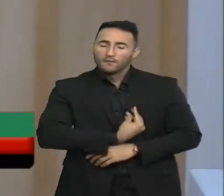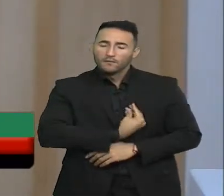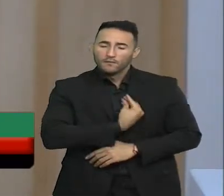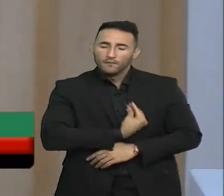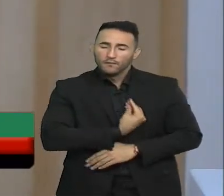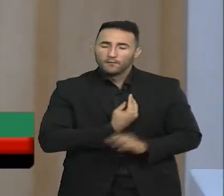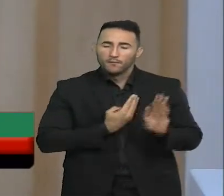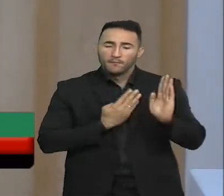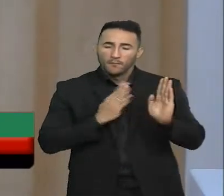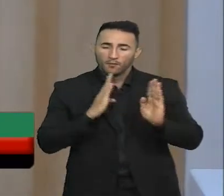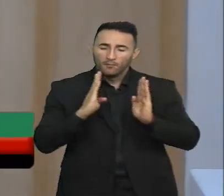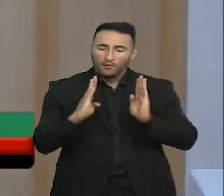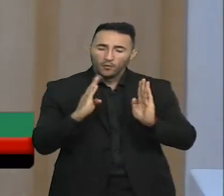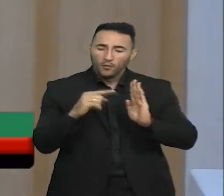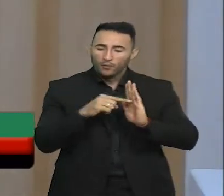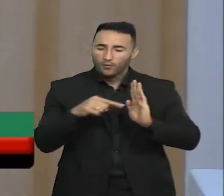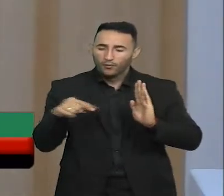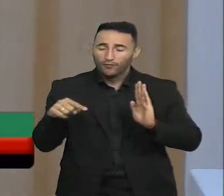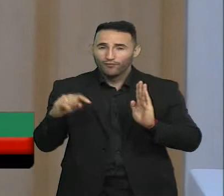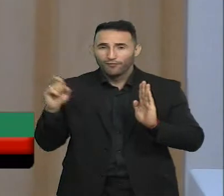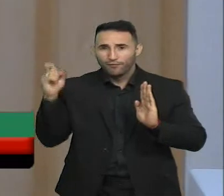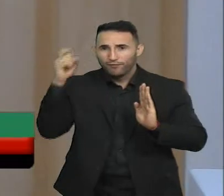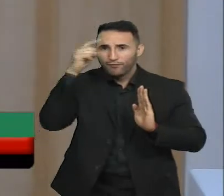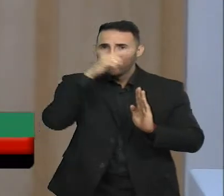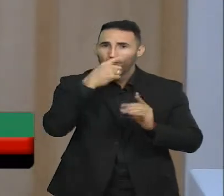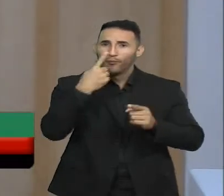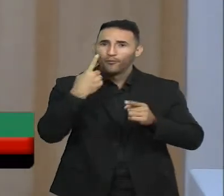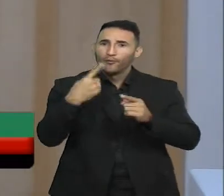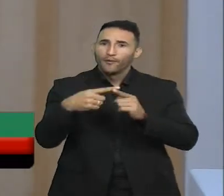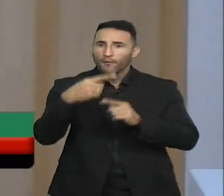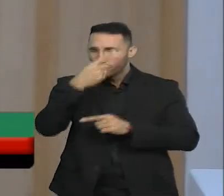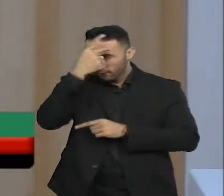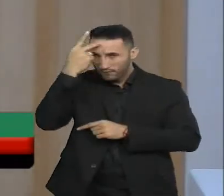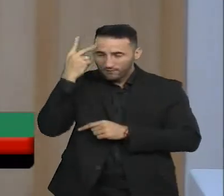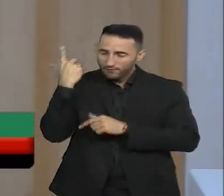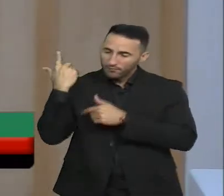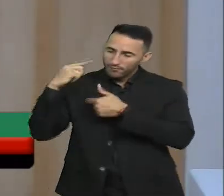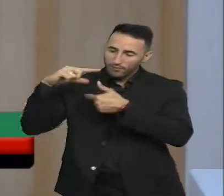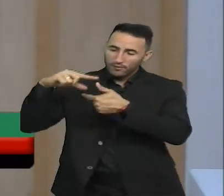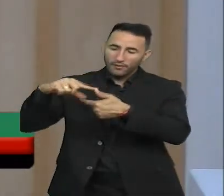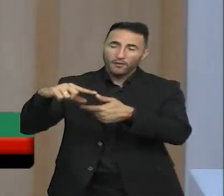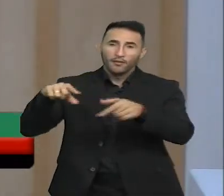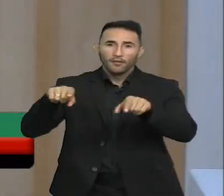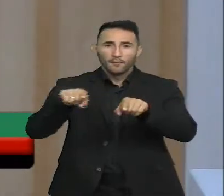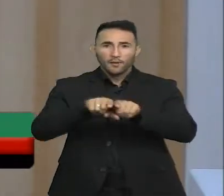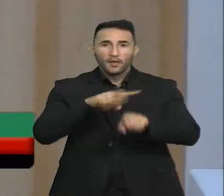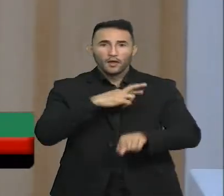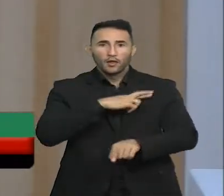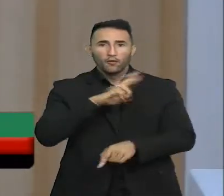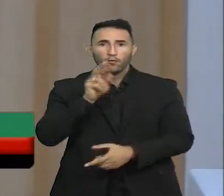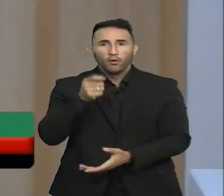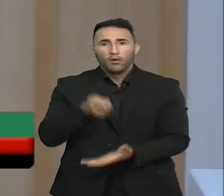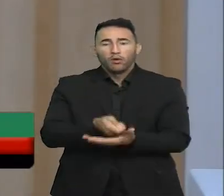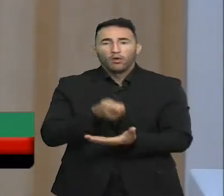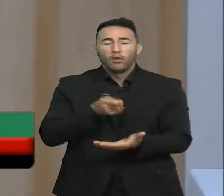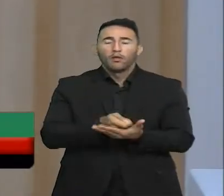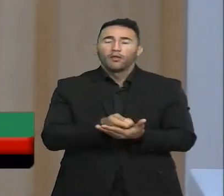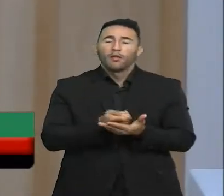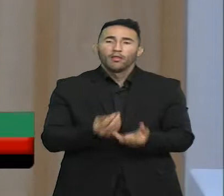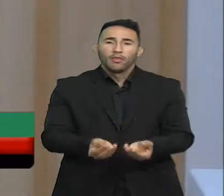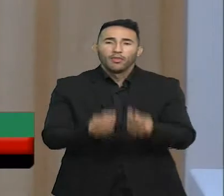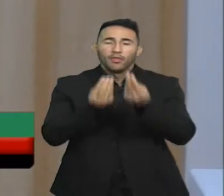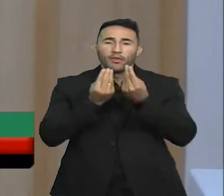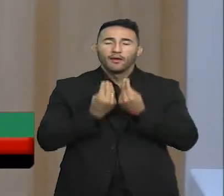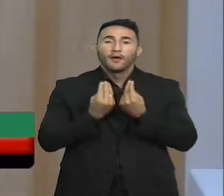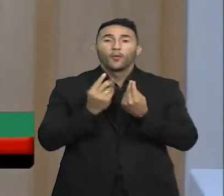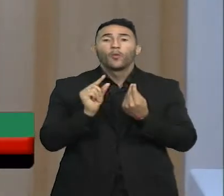no nosso país e no mundo. O conservadorismo e o fundamentalismo religioso, ele vem trazendo uma sensação